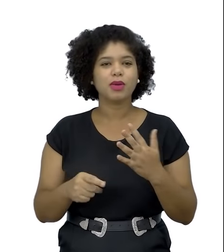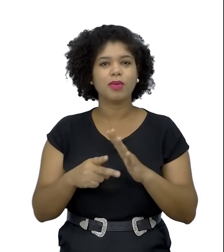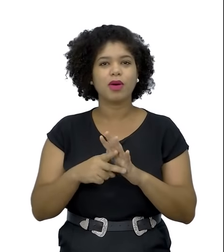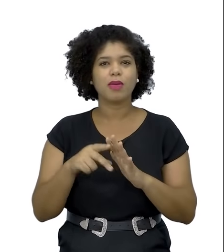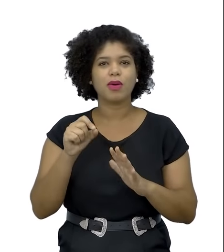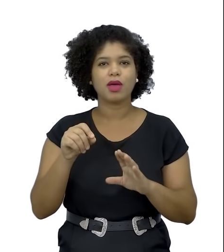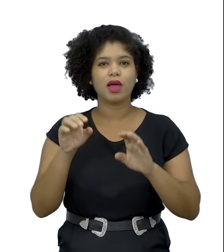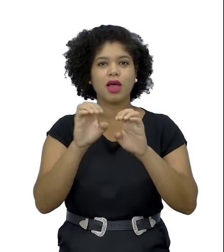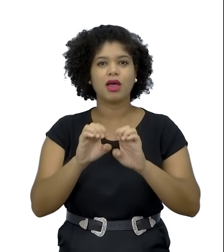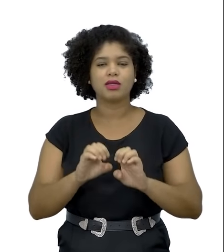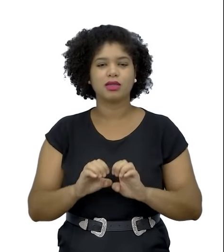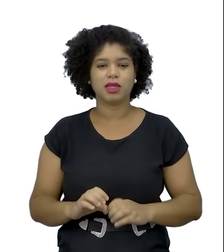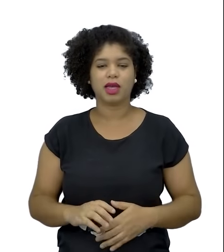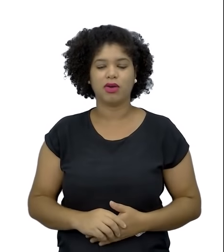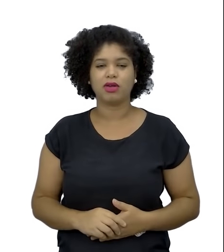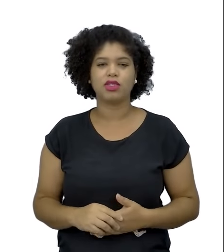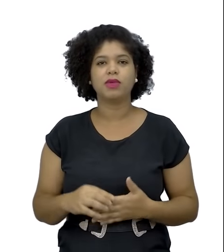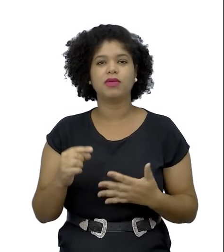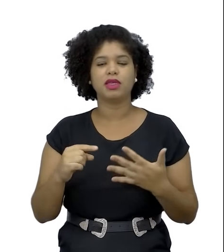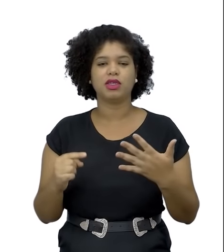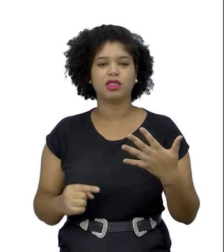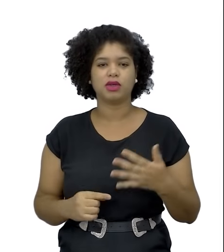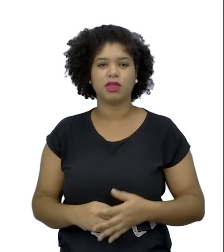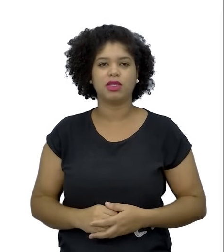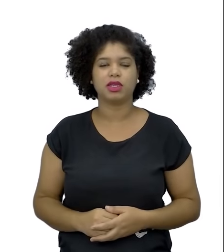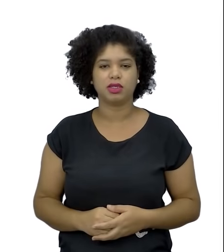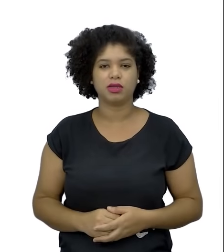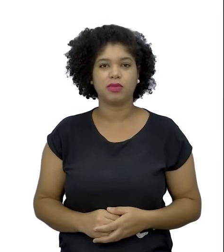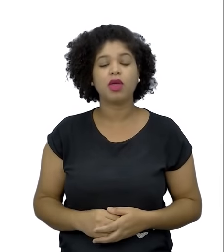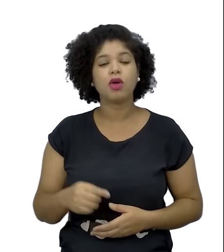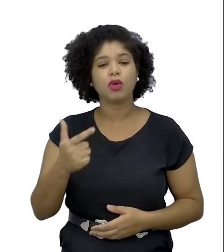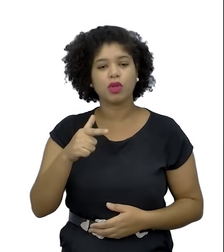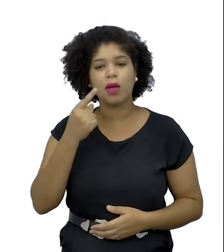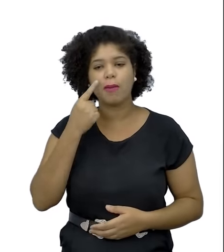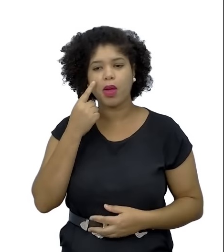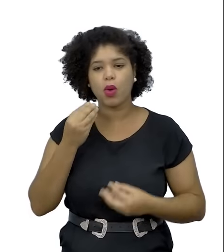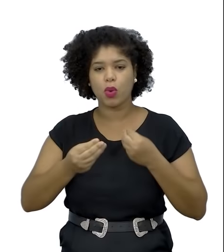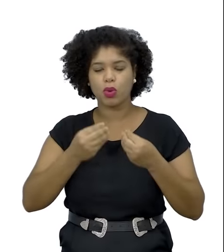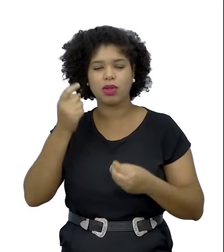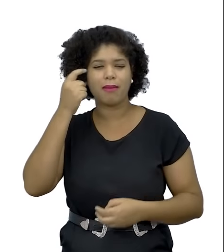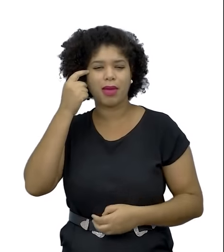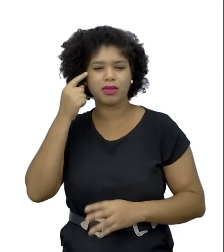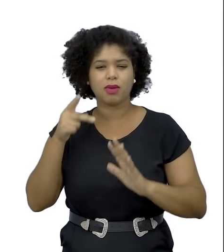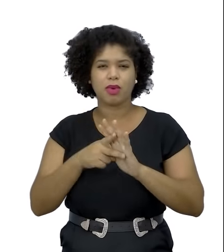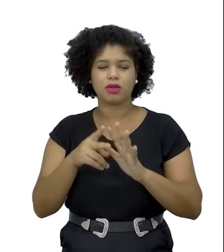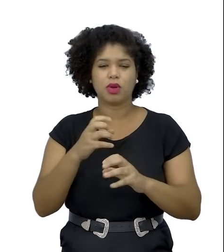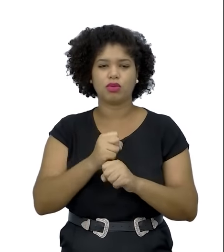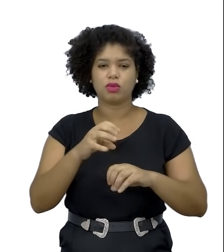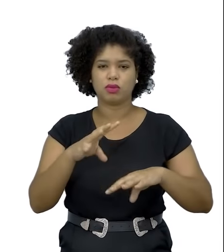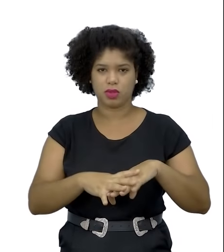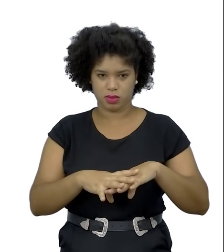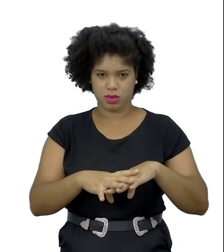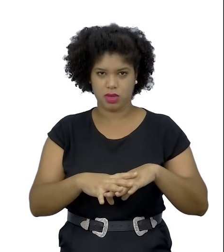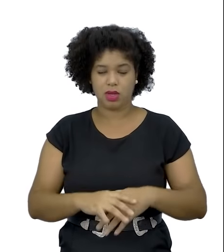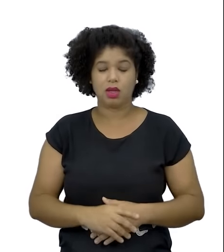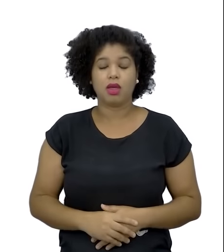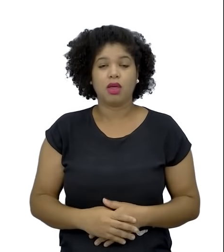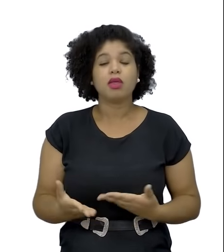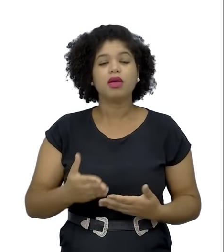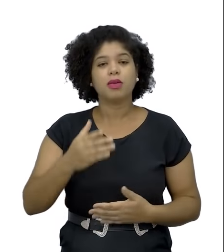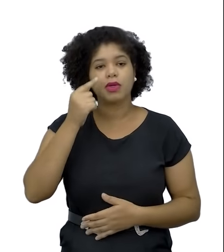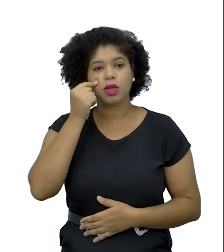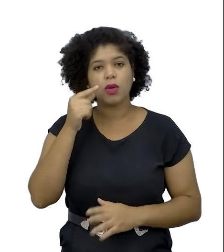de funcionamento para esse tipo de pensamento matemático. O pensamento aritmético está muito presente